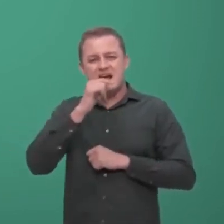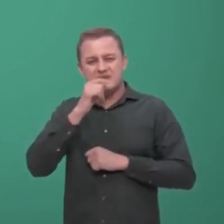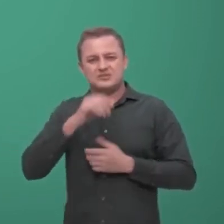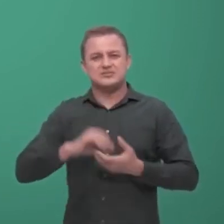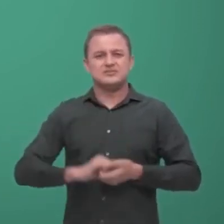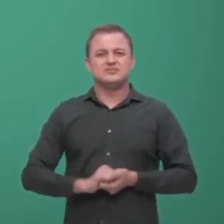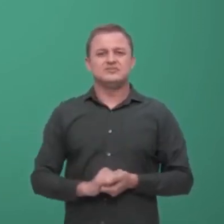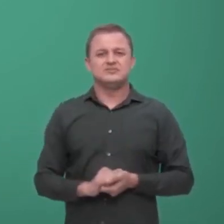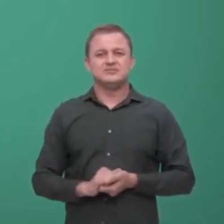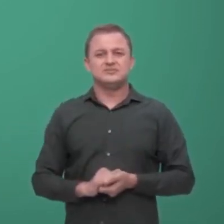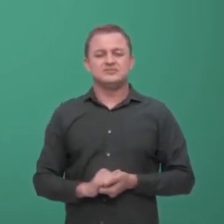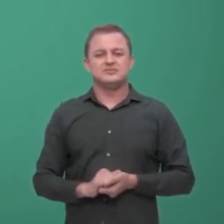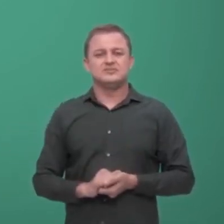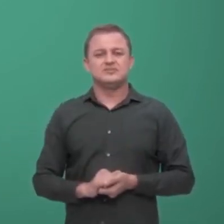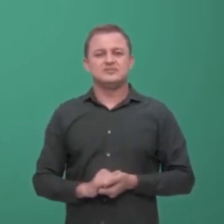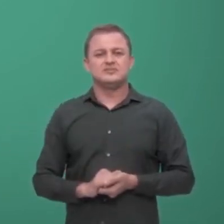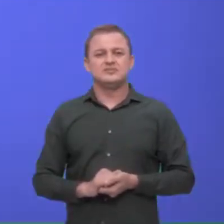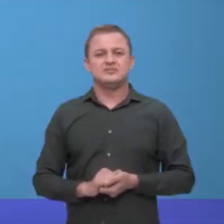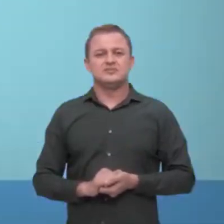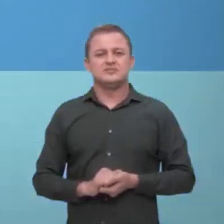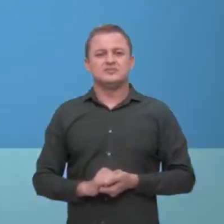do orifício.